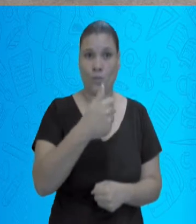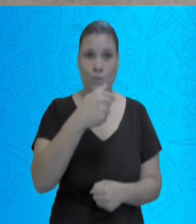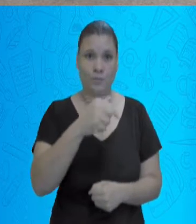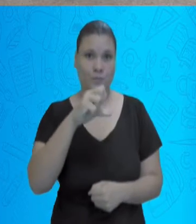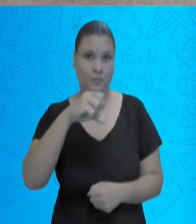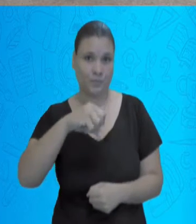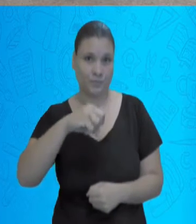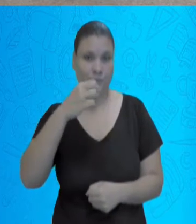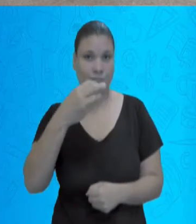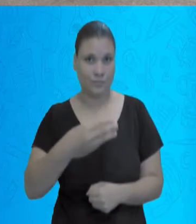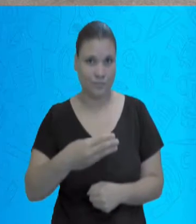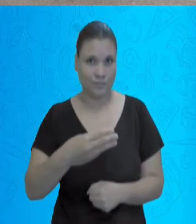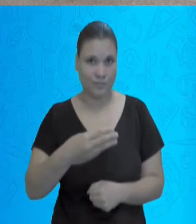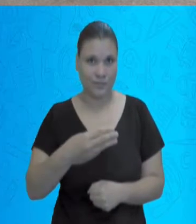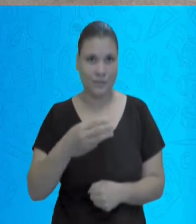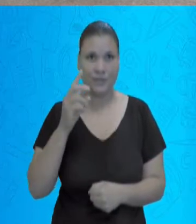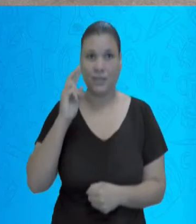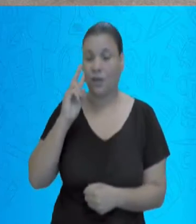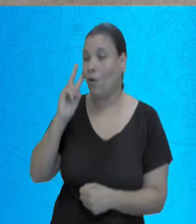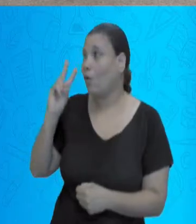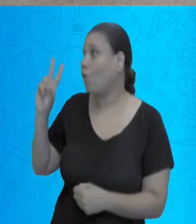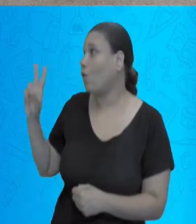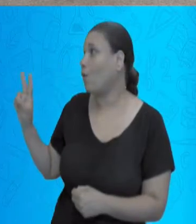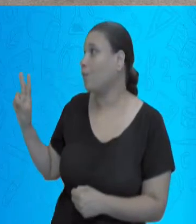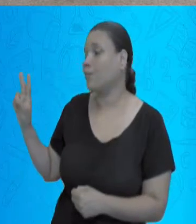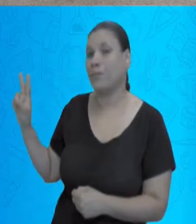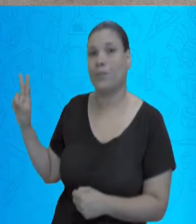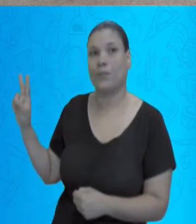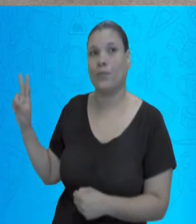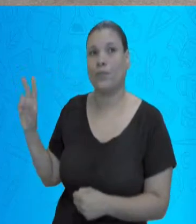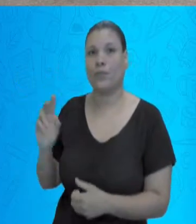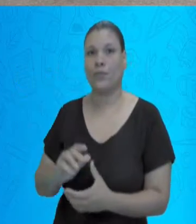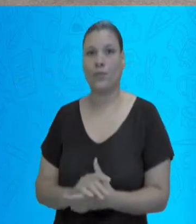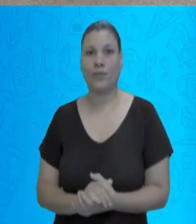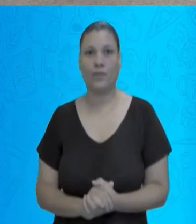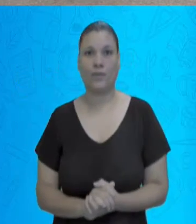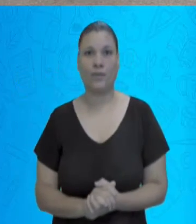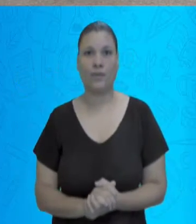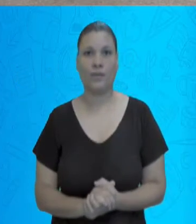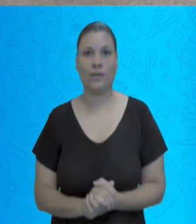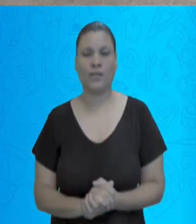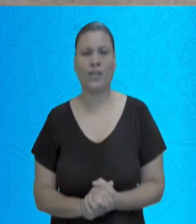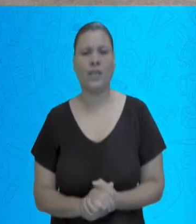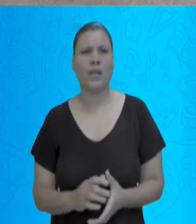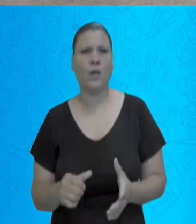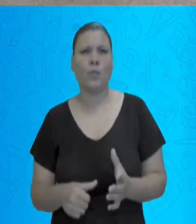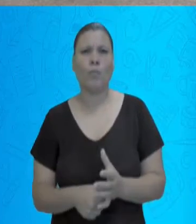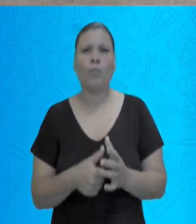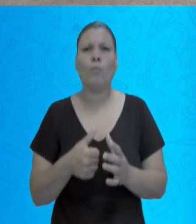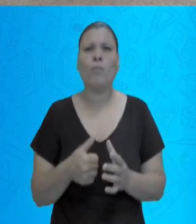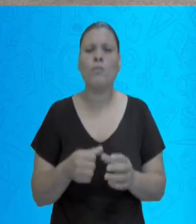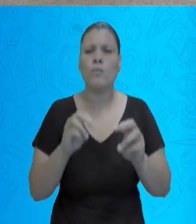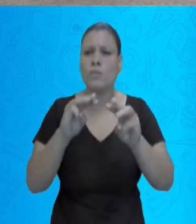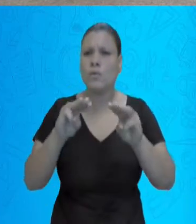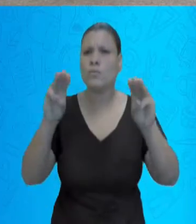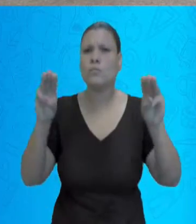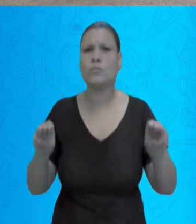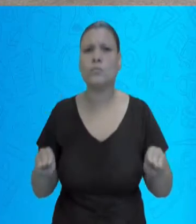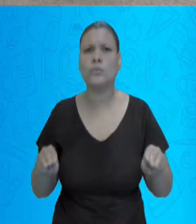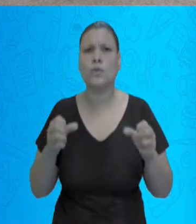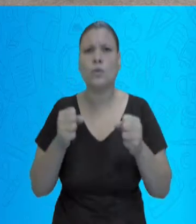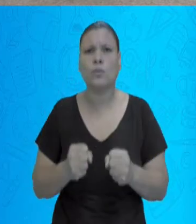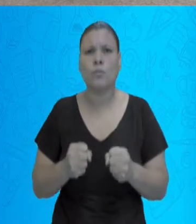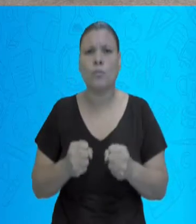1793. O Museu do Louvre foi um marco para todos os museus do mundo. O que acontece? Ele foi o primeiro a